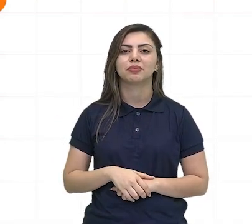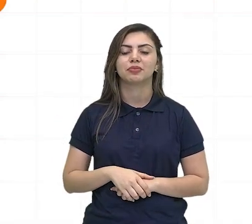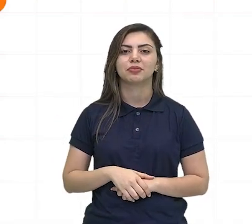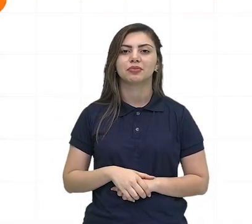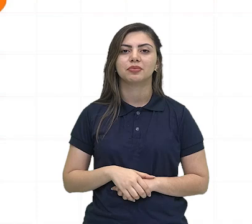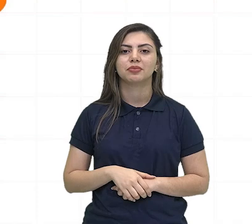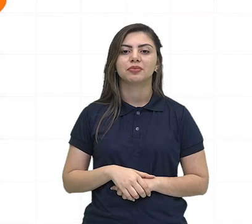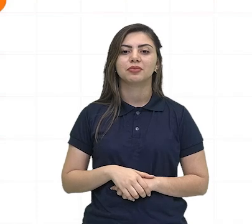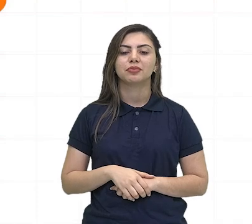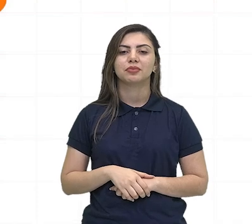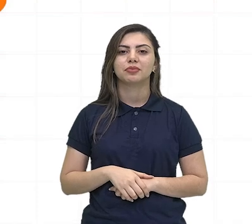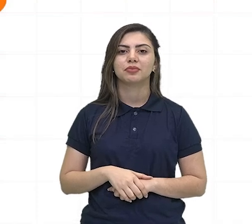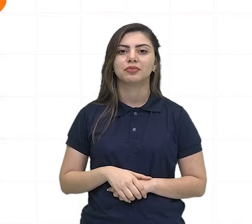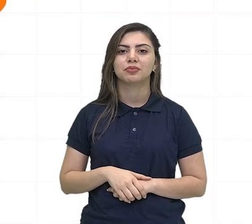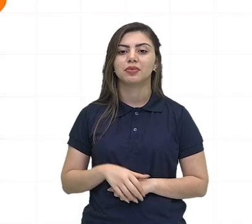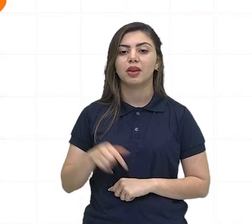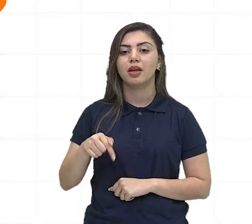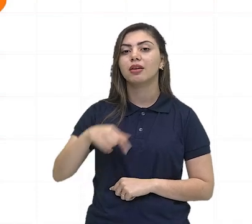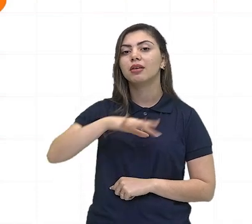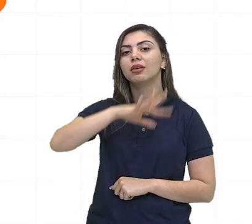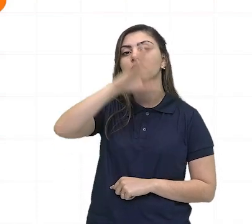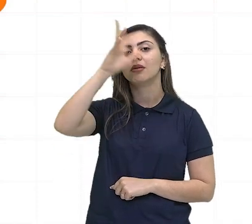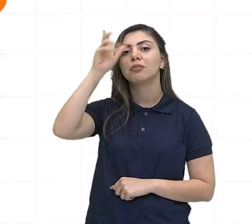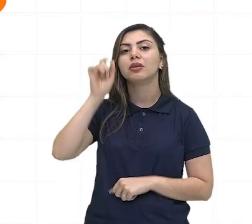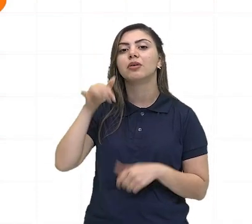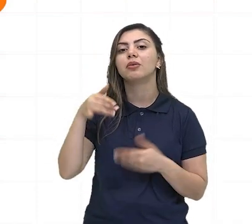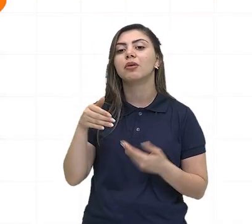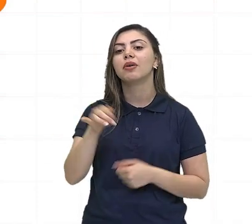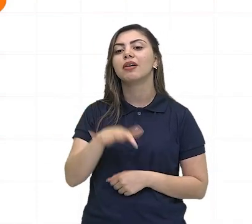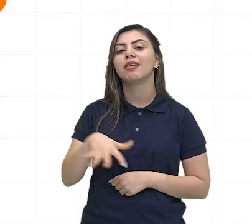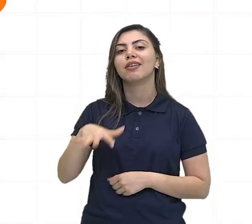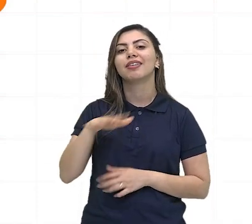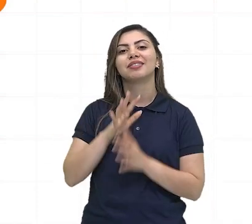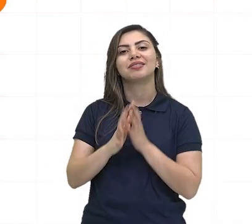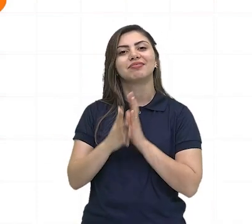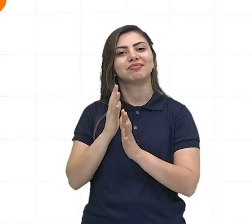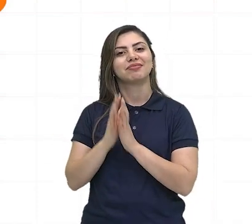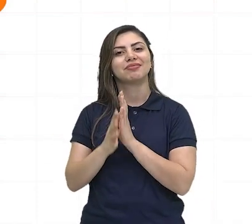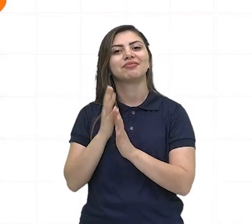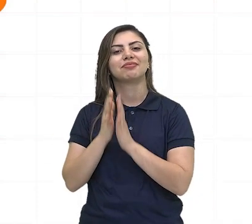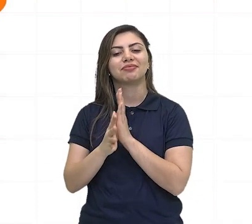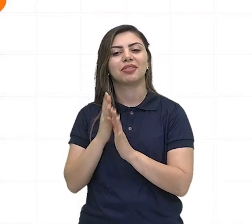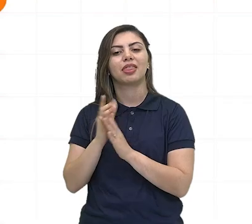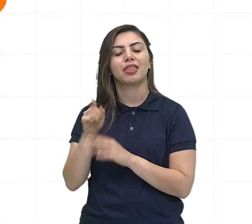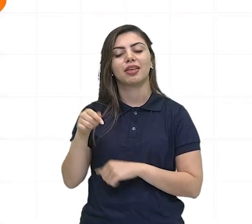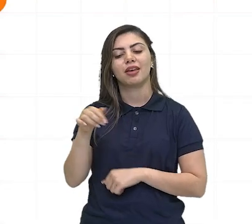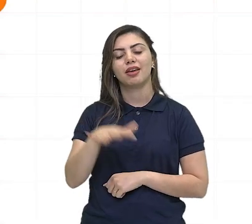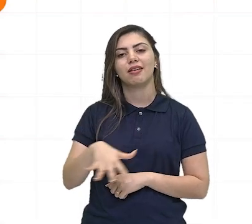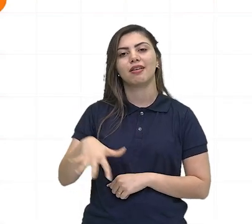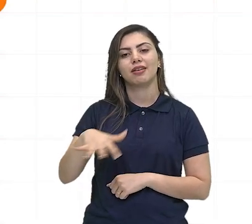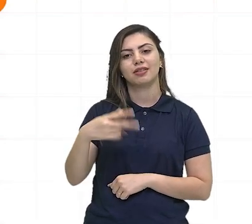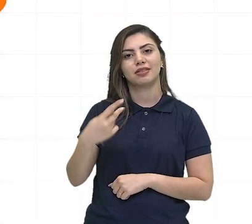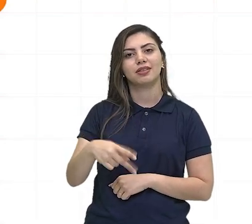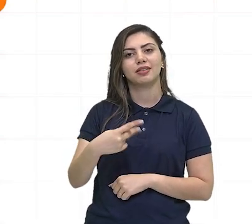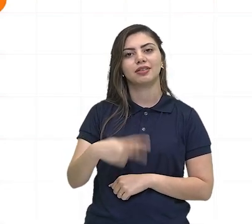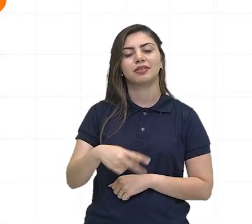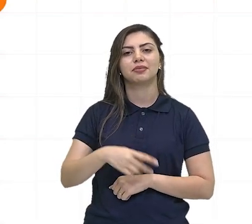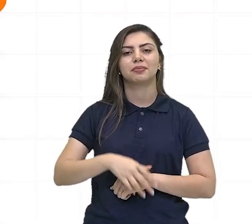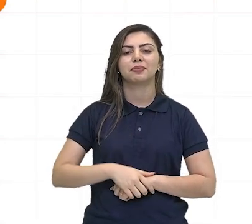aqui na nossa cidade de Manaus, nós temos o bairro Centro, né, que é um bairro da cidade de